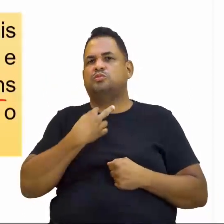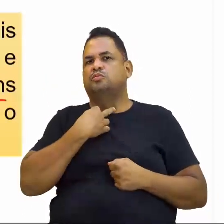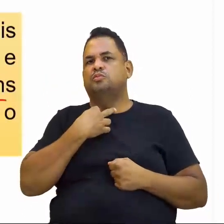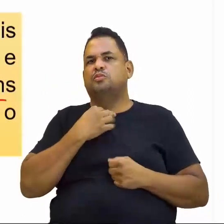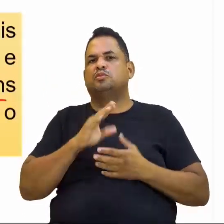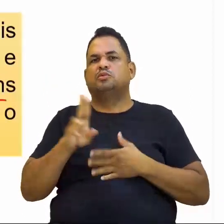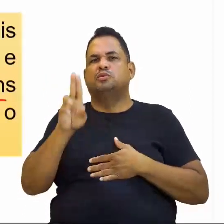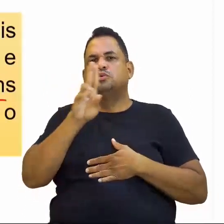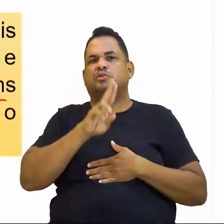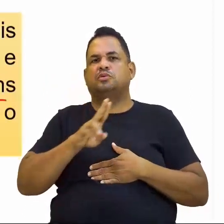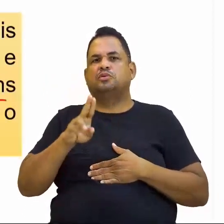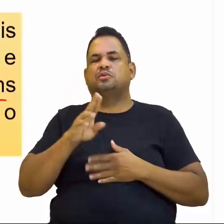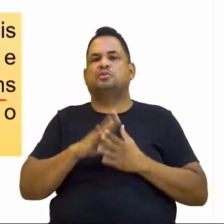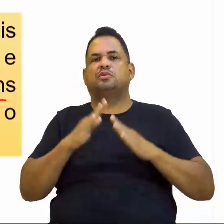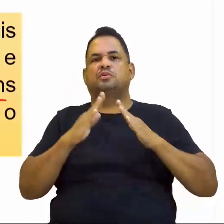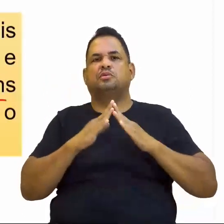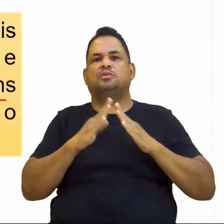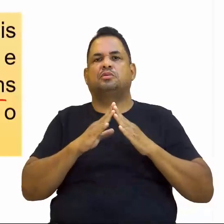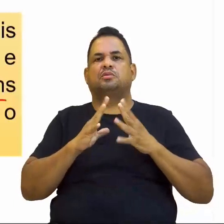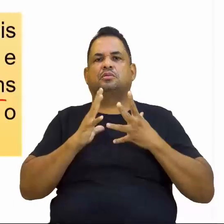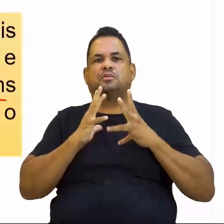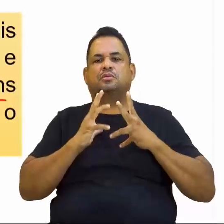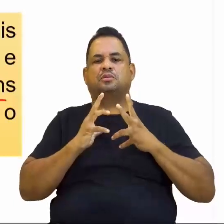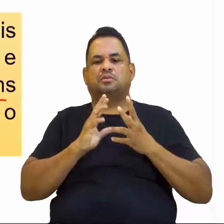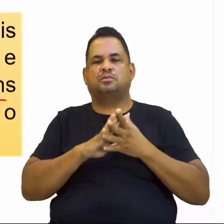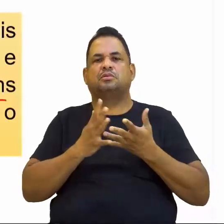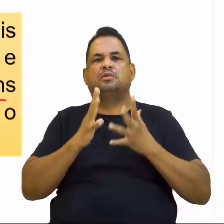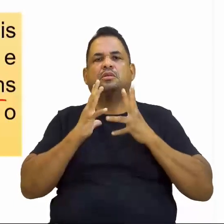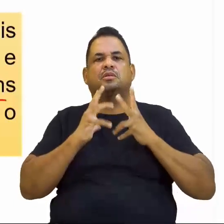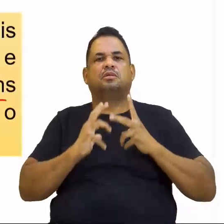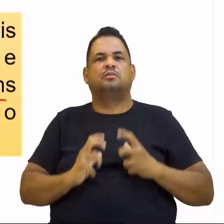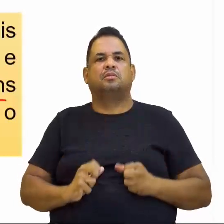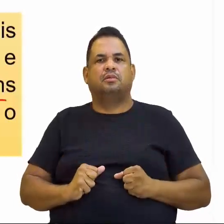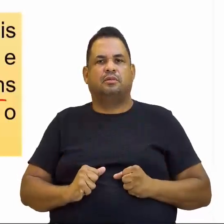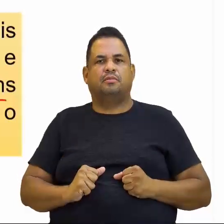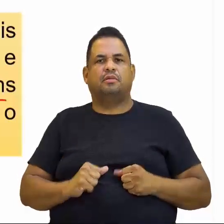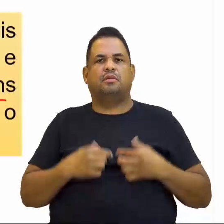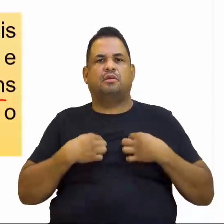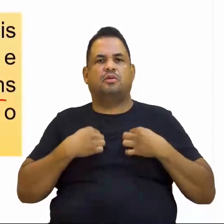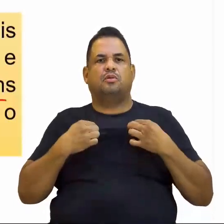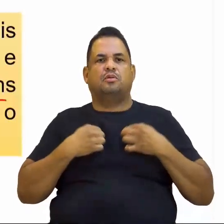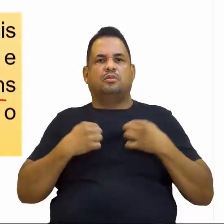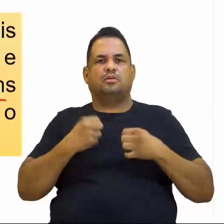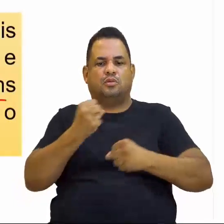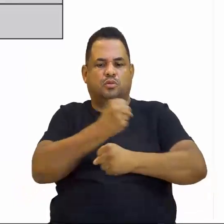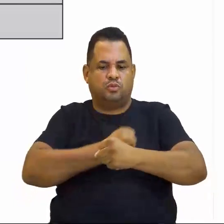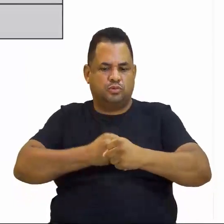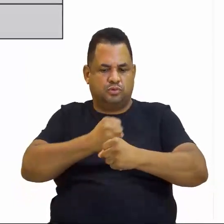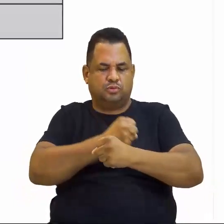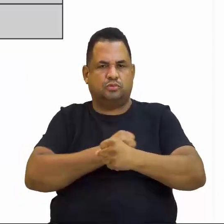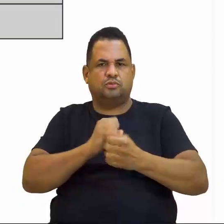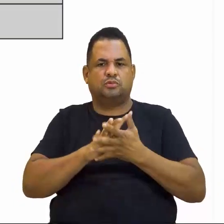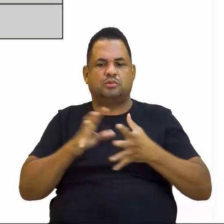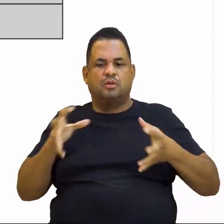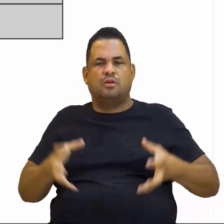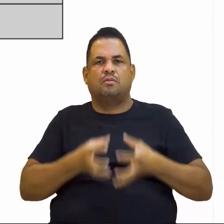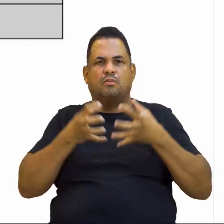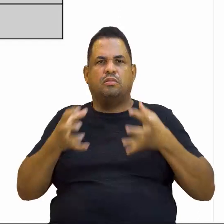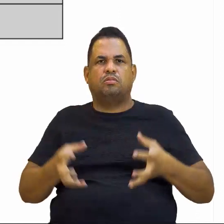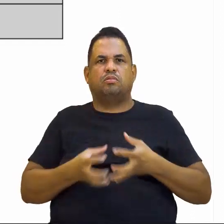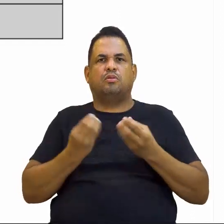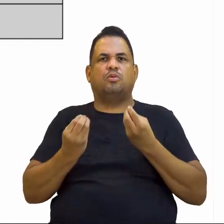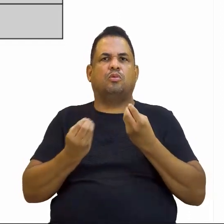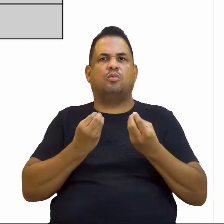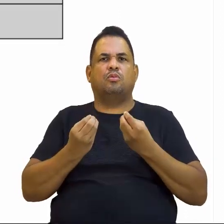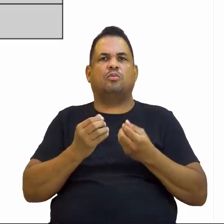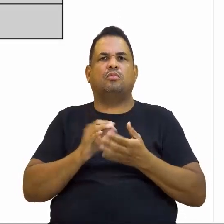fins domésticos, como lavagem de roupa e o cozimento de legumes. E como é que a gente